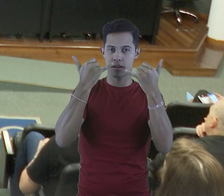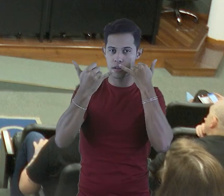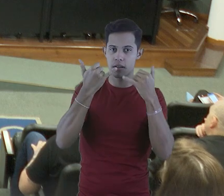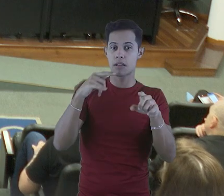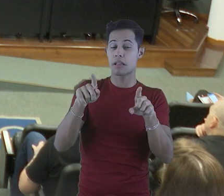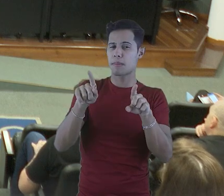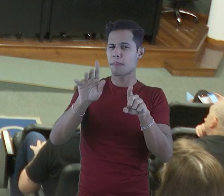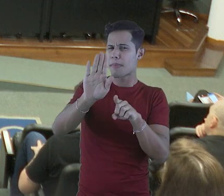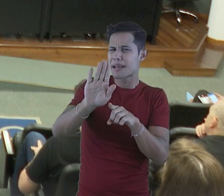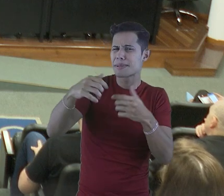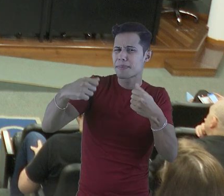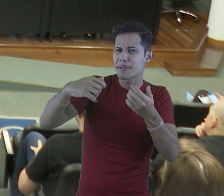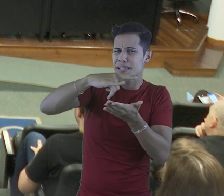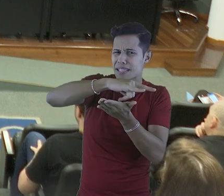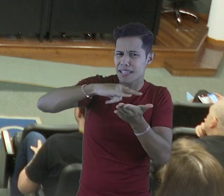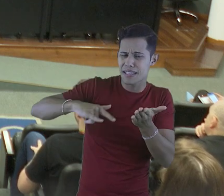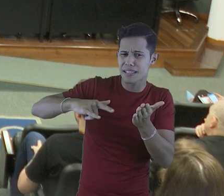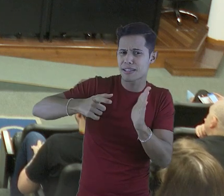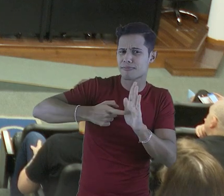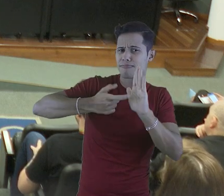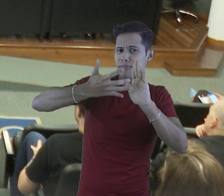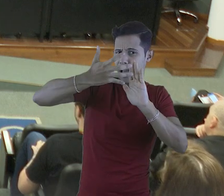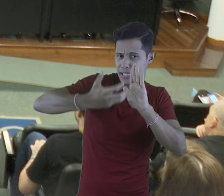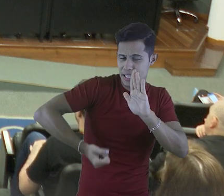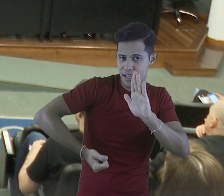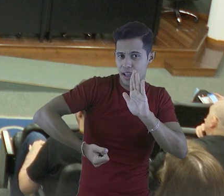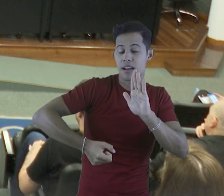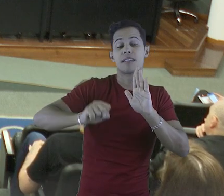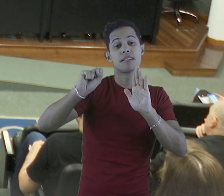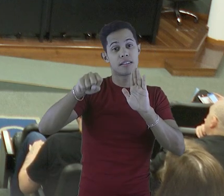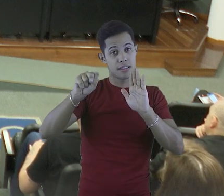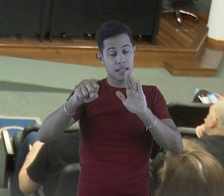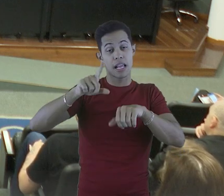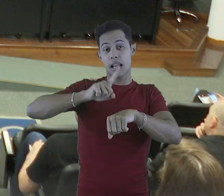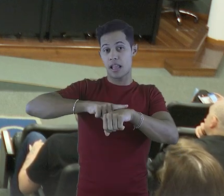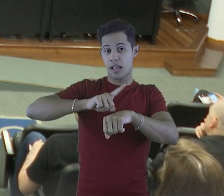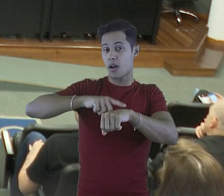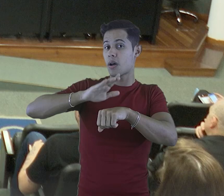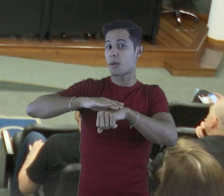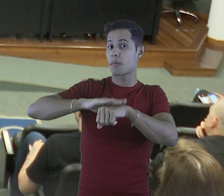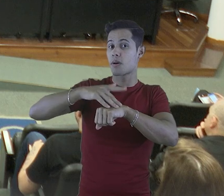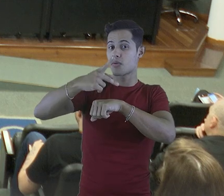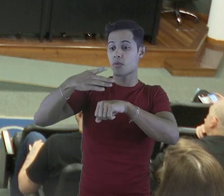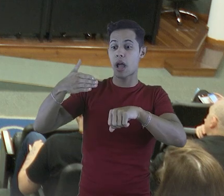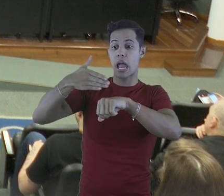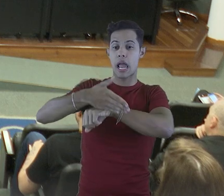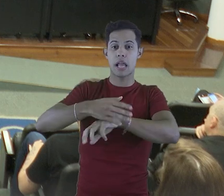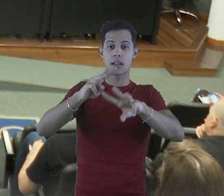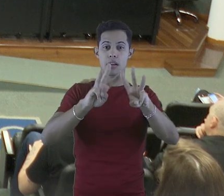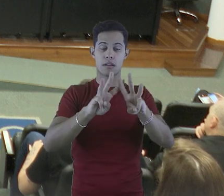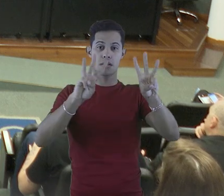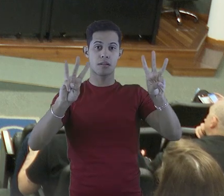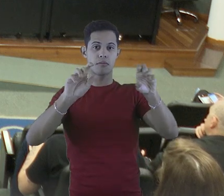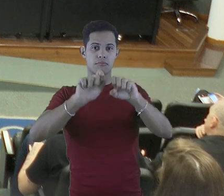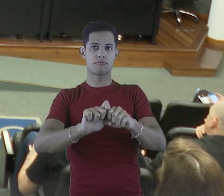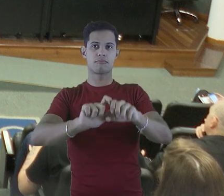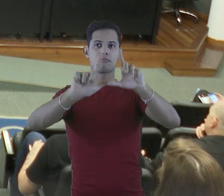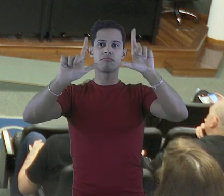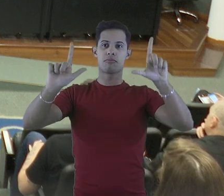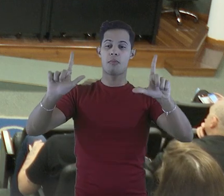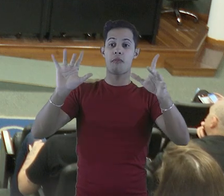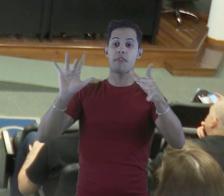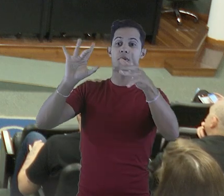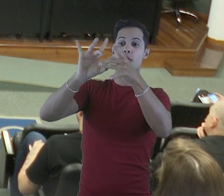própria lei de acesso à informação preciso de termo de compartilhamento muito provavelmente na hora que você aceita o lançamento ou que você entra no portal